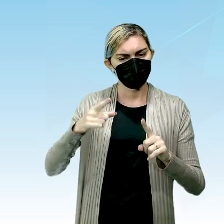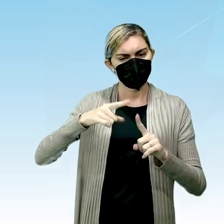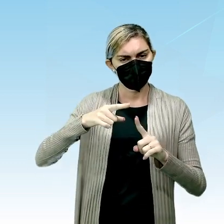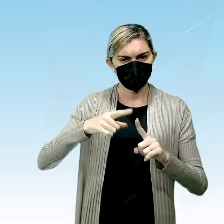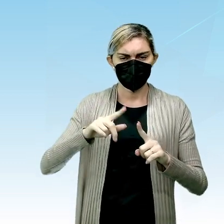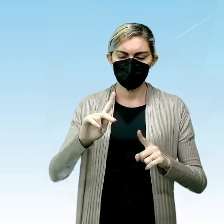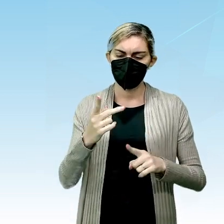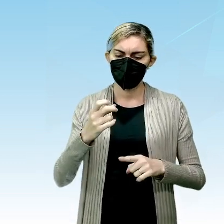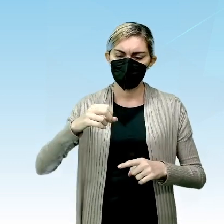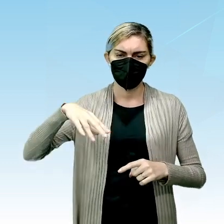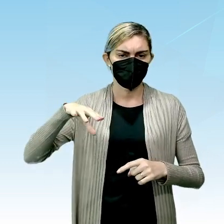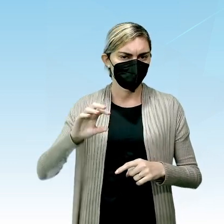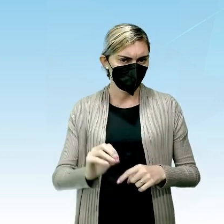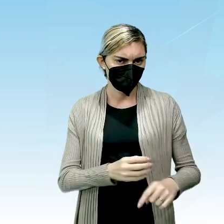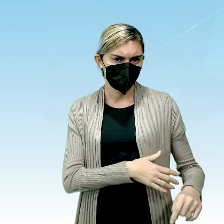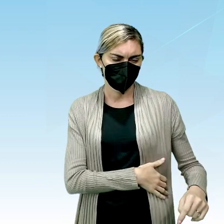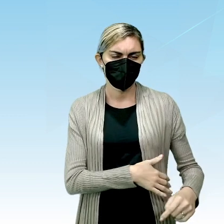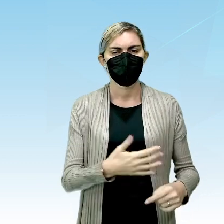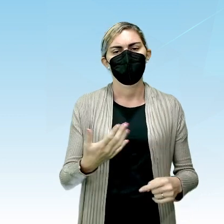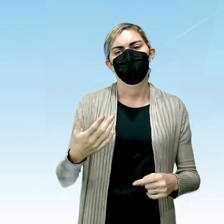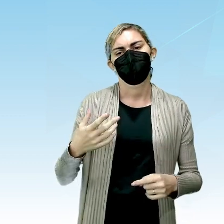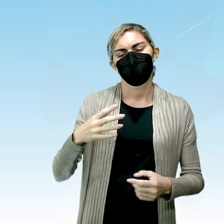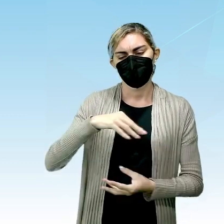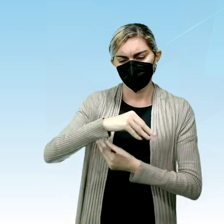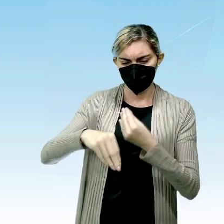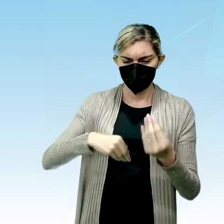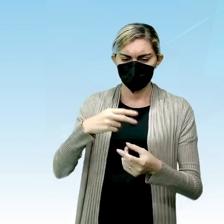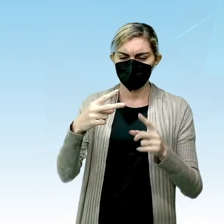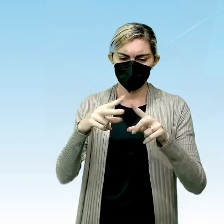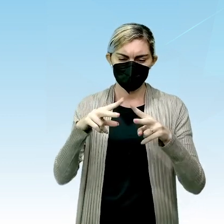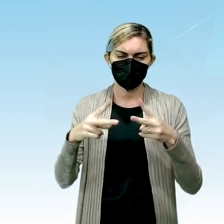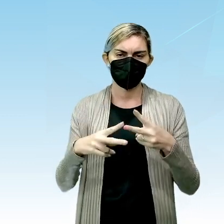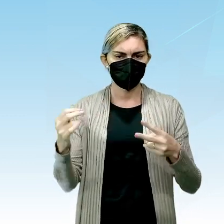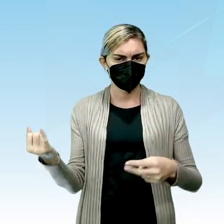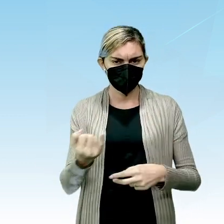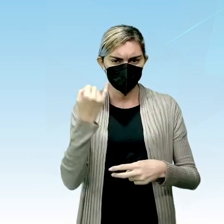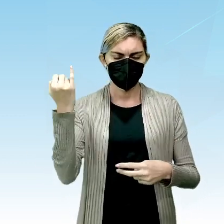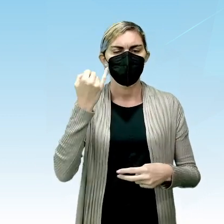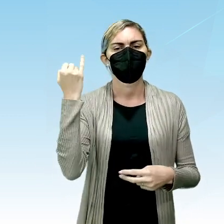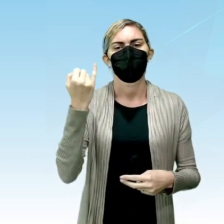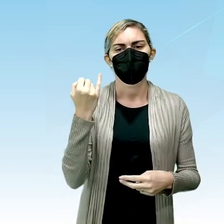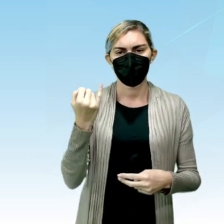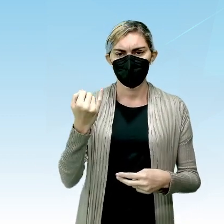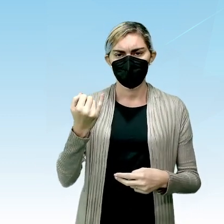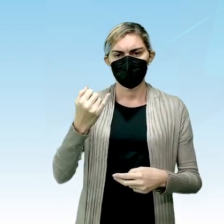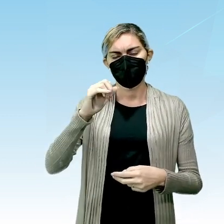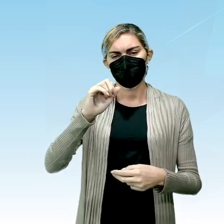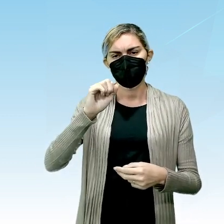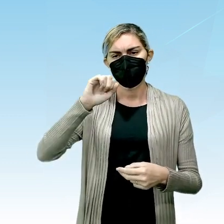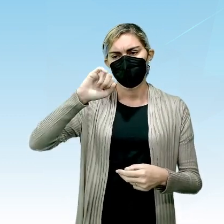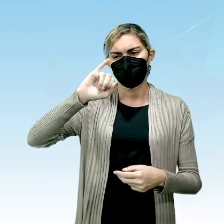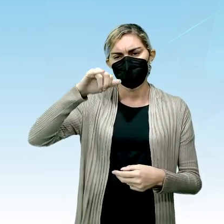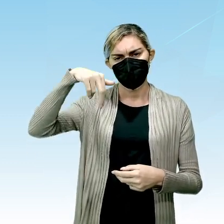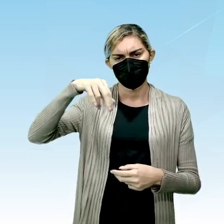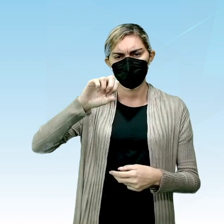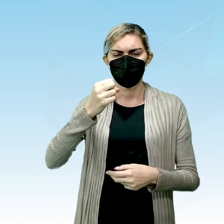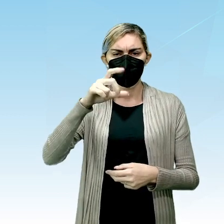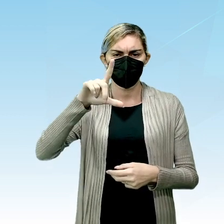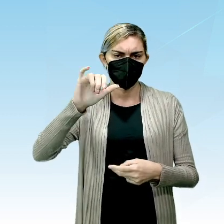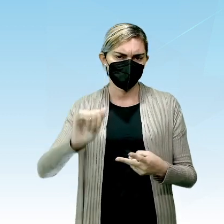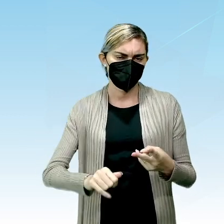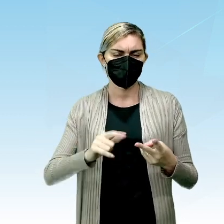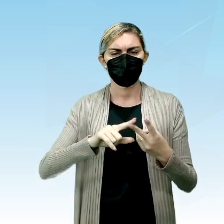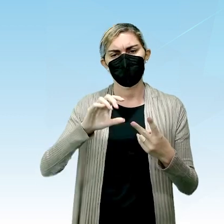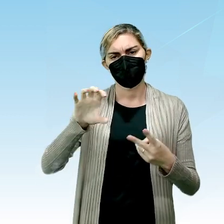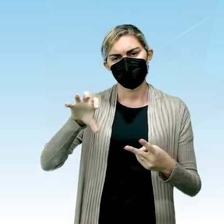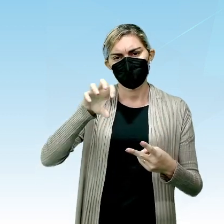hormônio, a glândula mista que produz, no caso, dois hormônios importantes, ou seja, a insulina e o glucagon. E também o